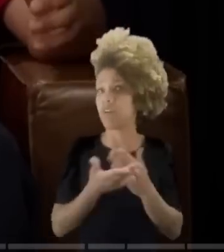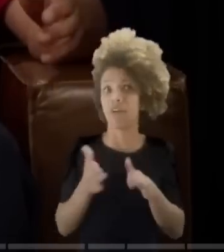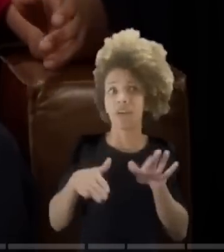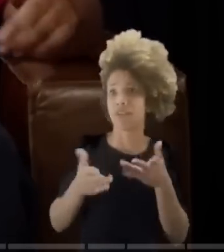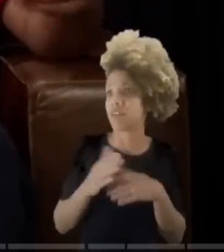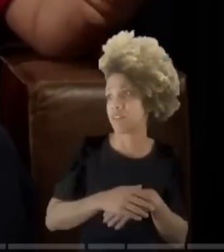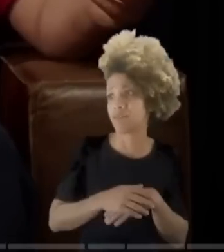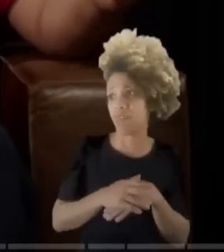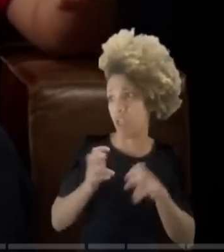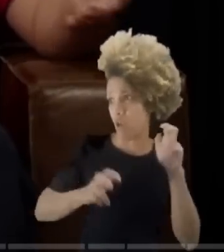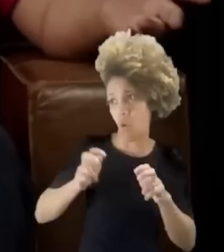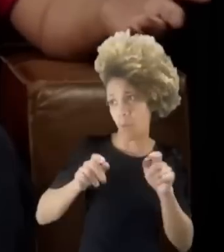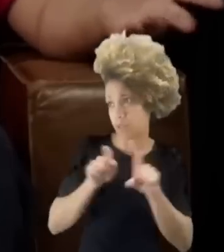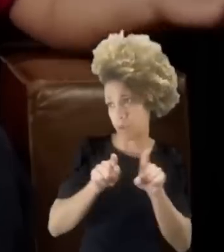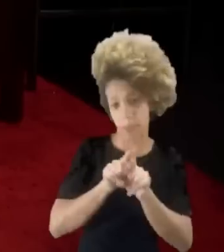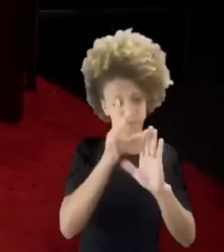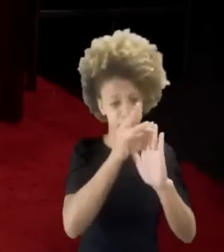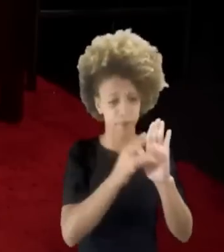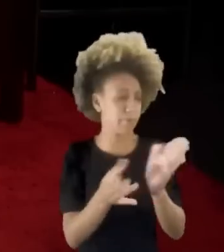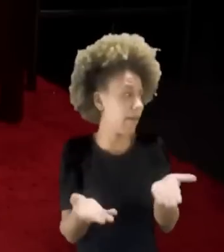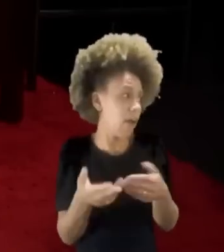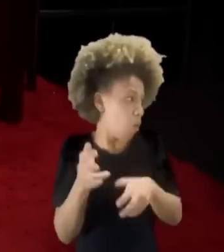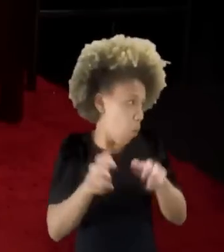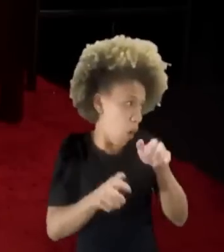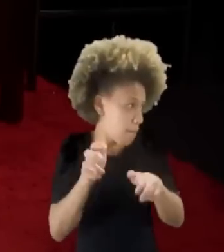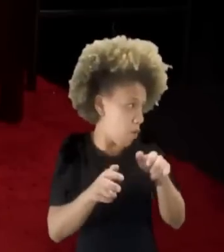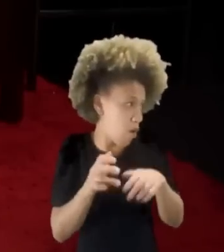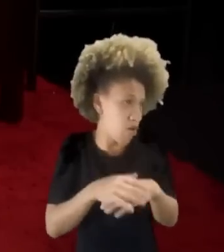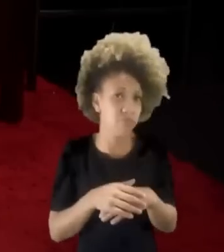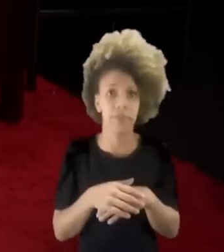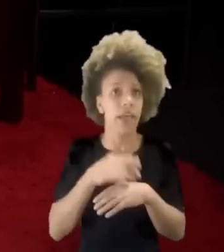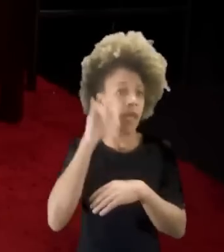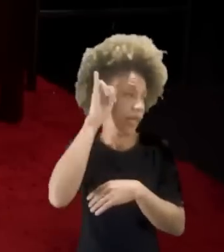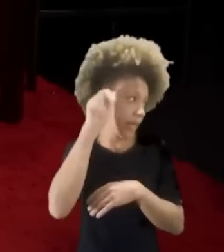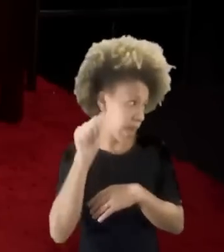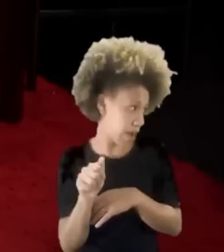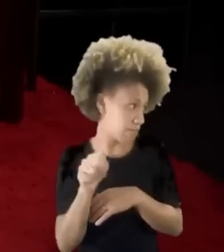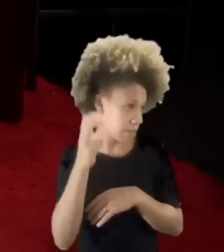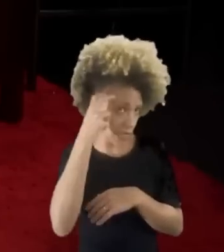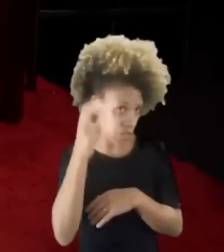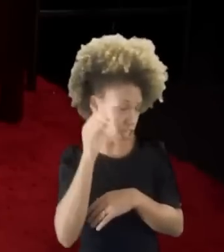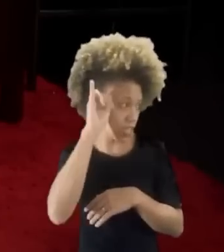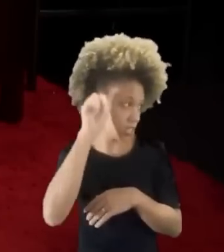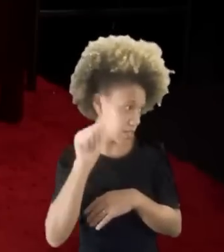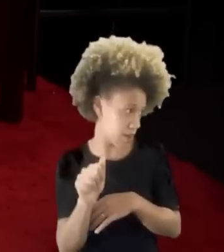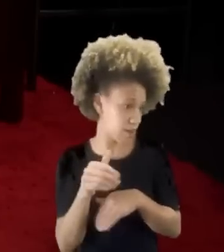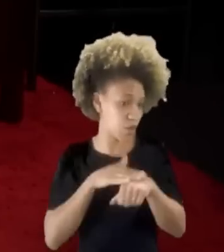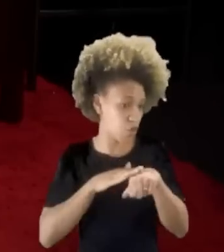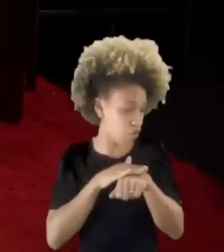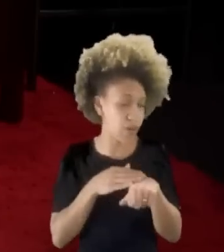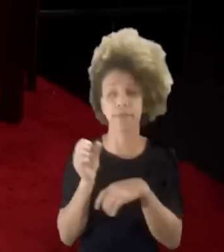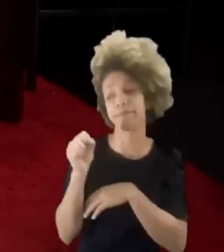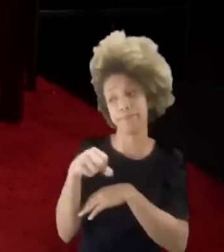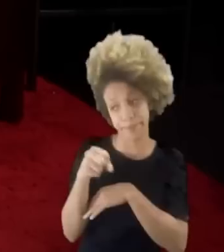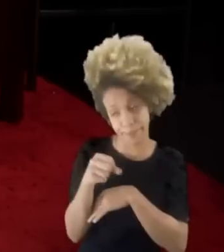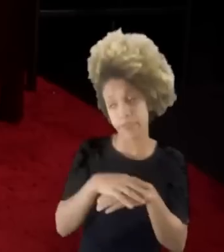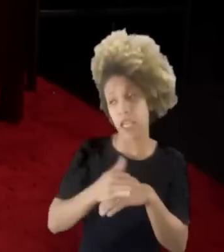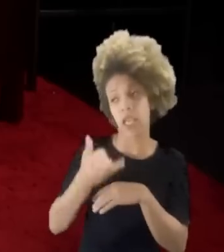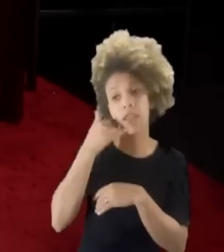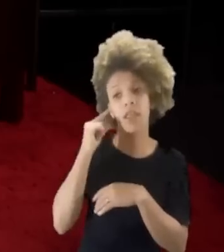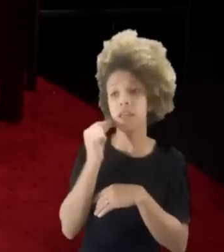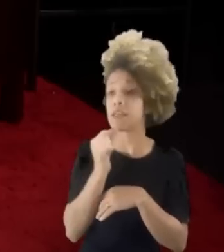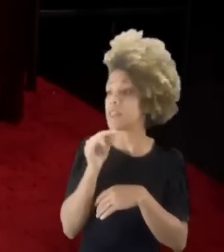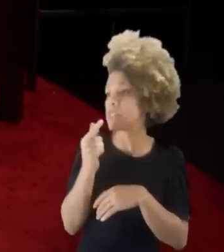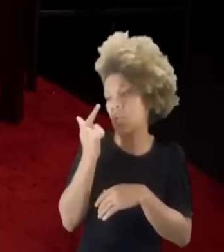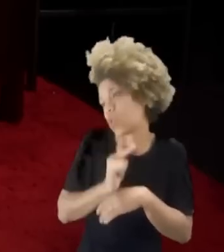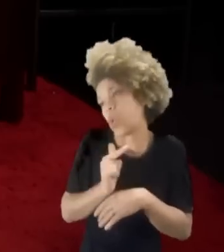aí muitas vezes é um robô também com uma cartilha artificial que conversa com você não